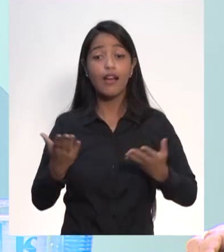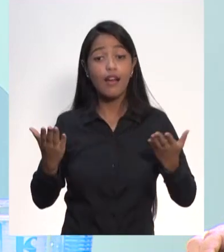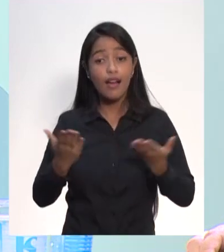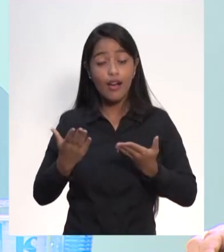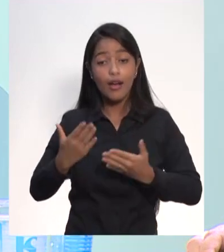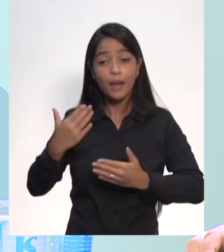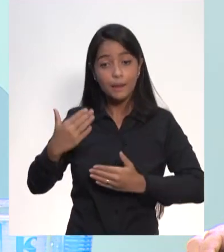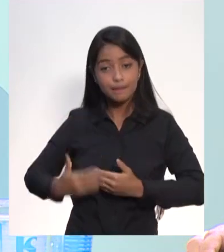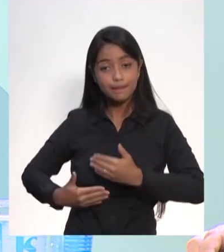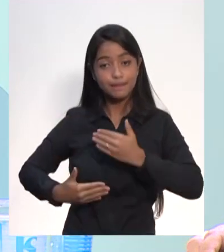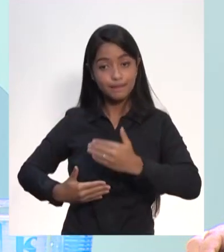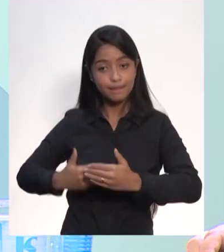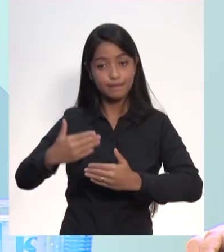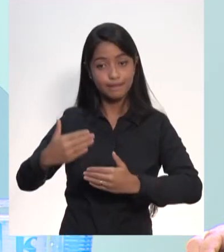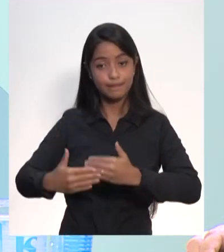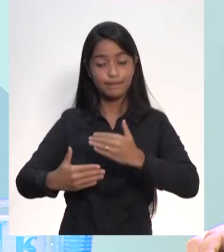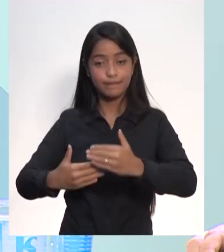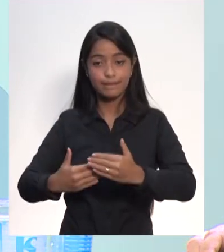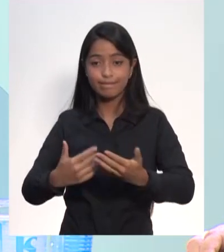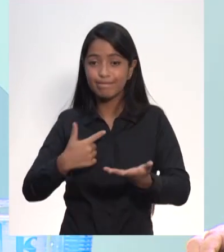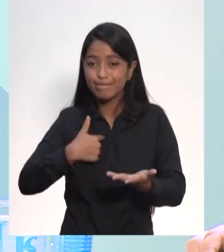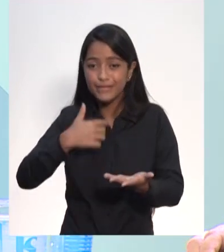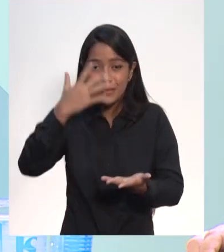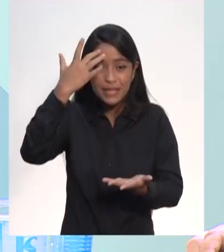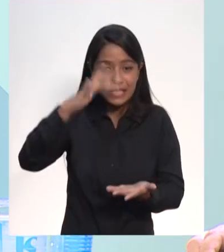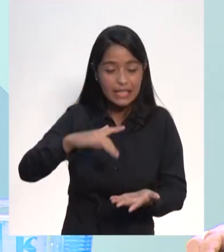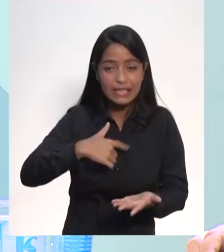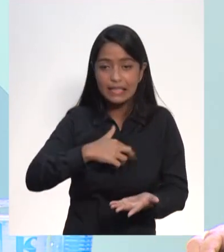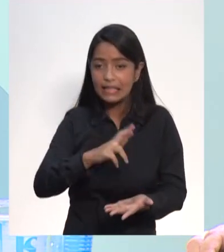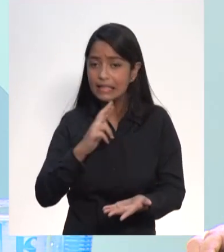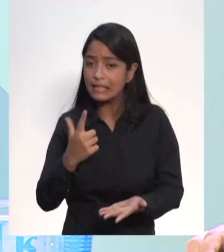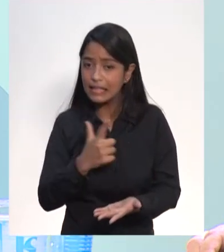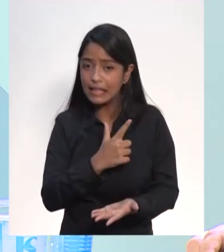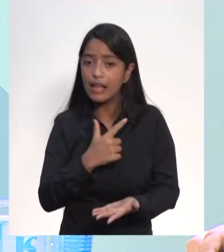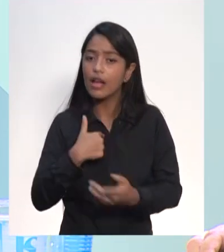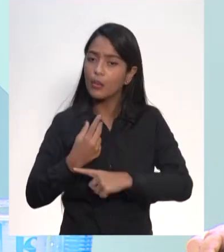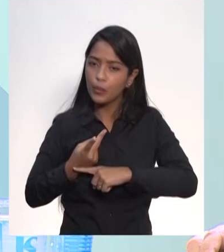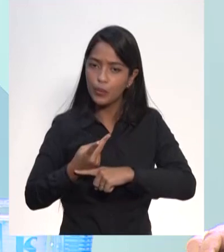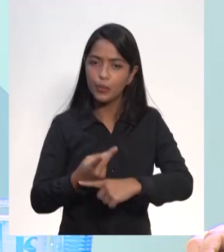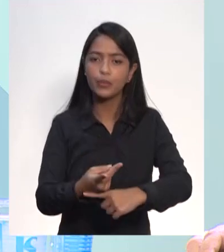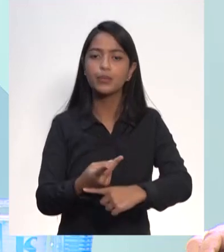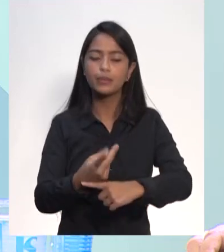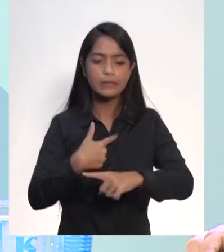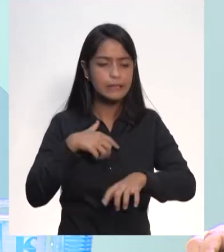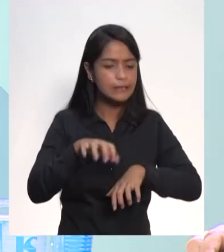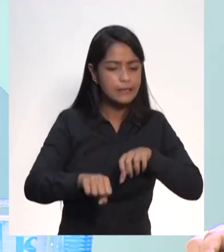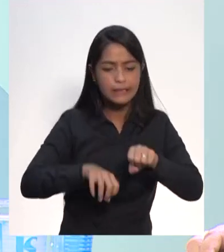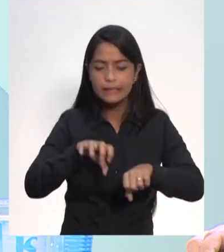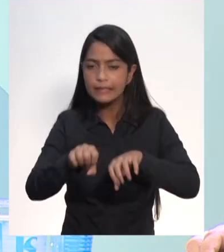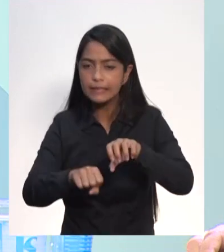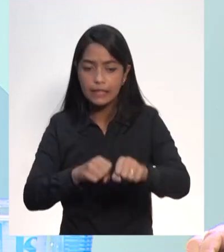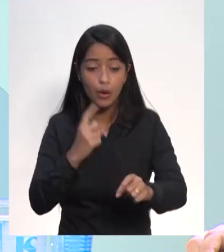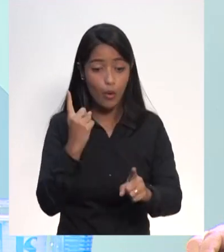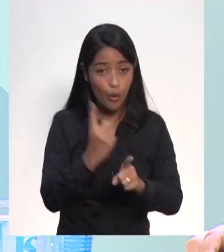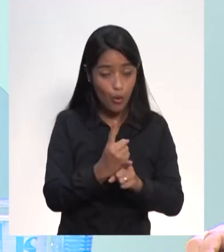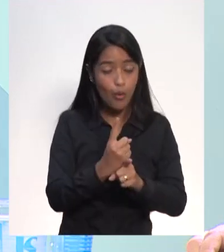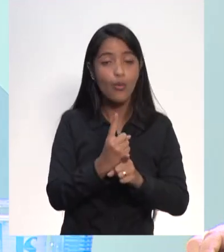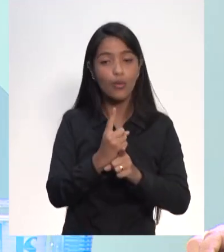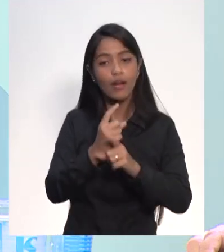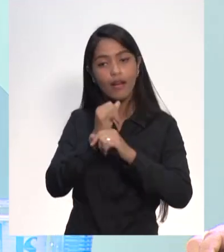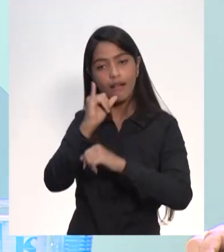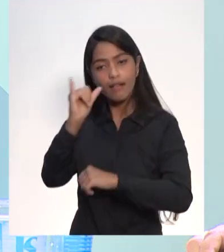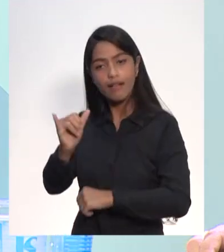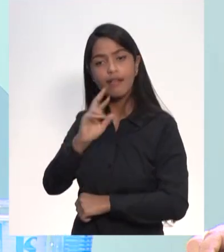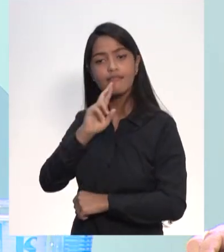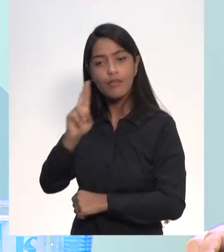e quando a gente não tem a resposta, quando a gente não tem a informação, a gente tem que correr atrás para dar esse retorno aos nossos estudantes e familiares o